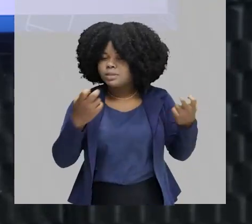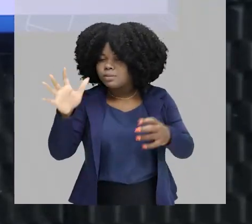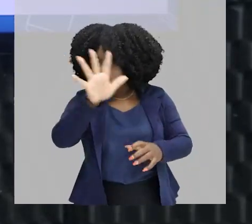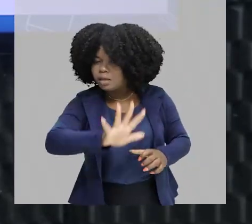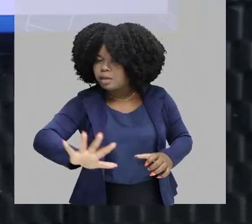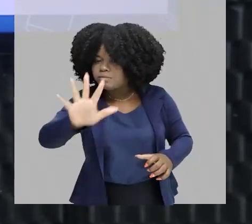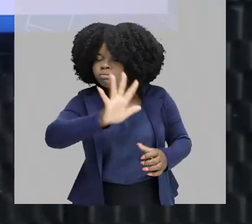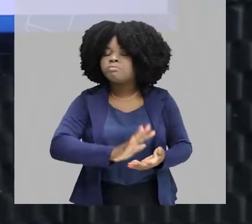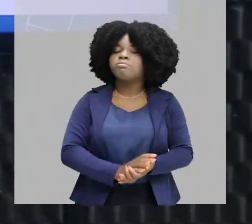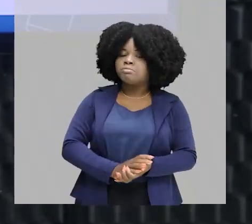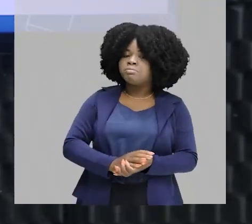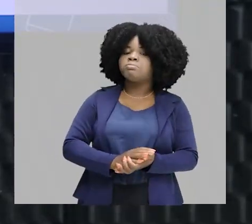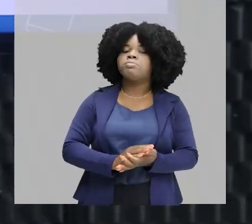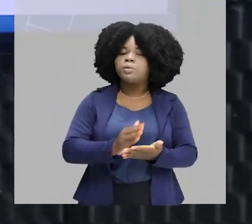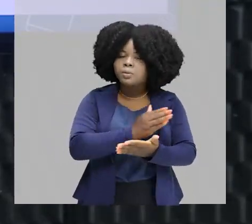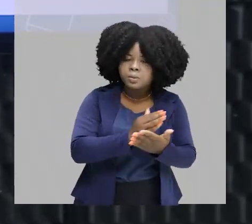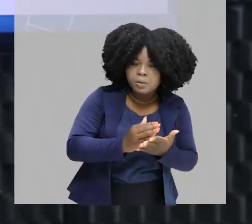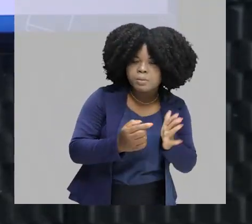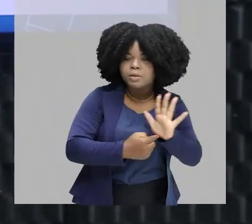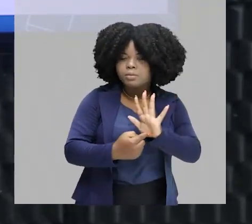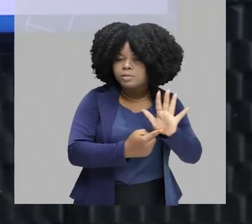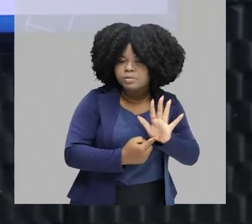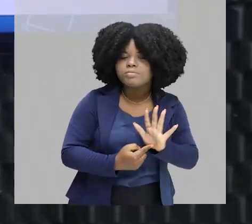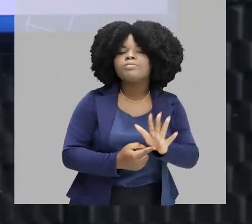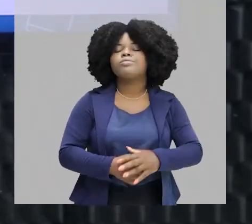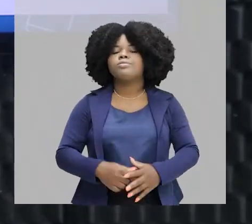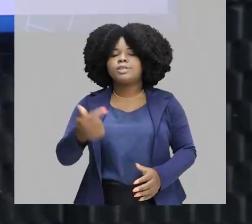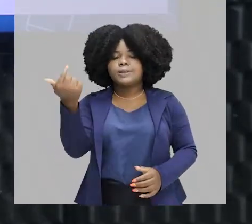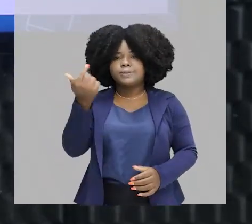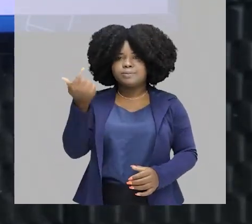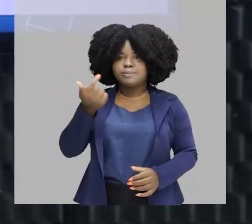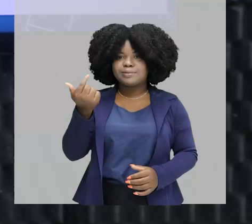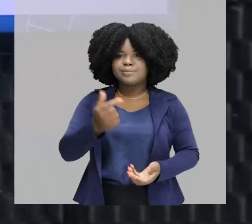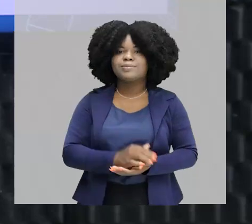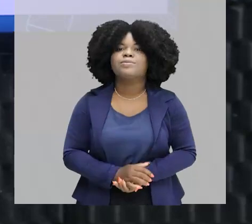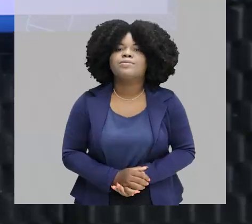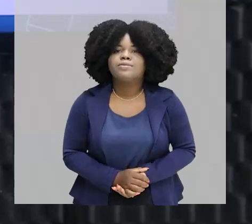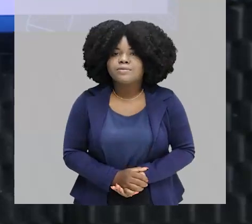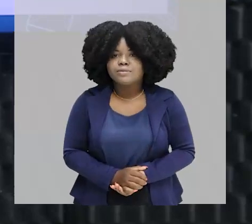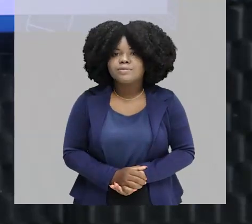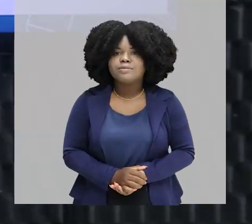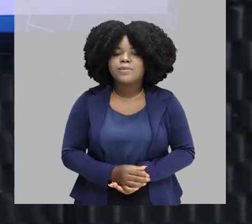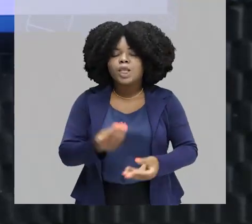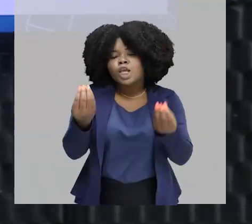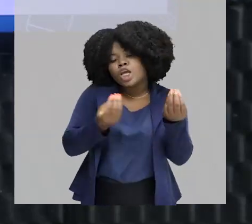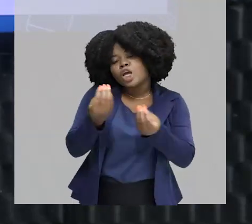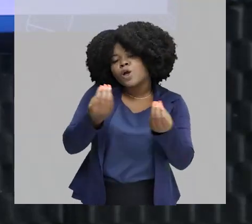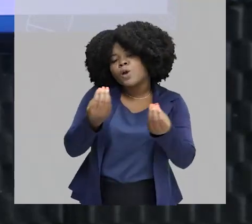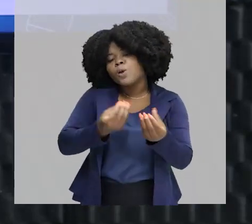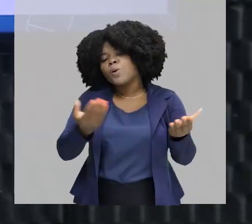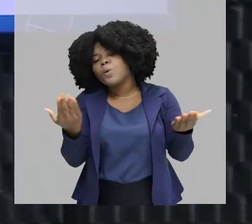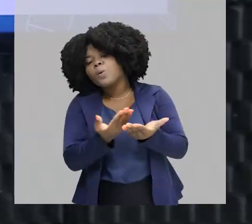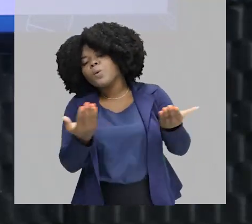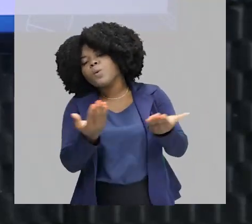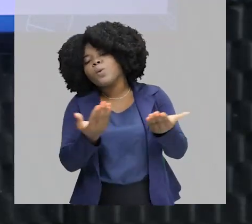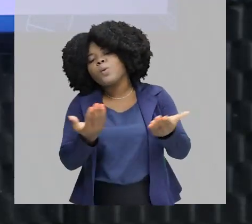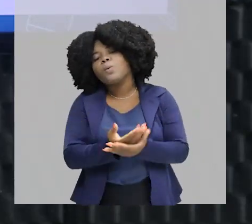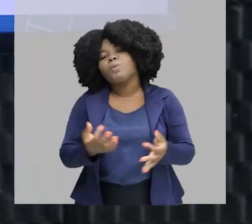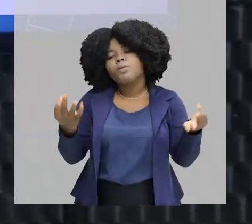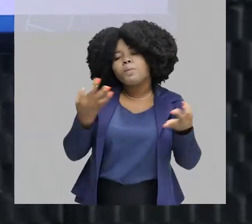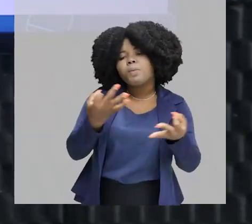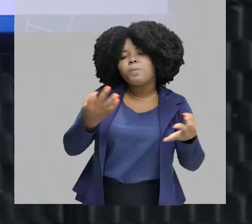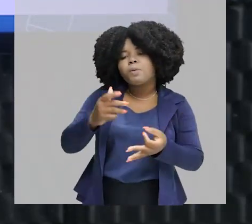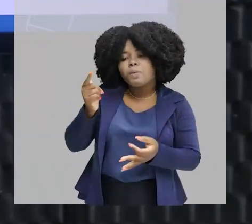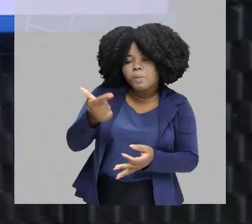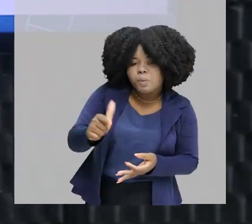assunto, para dar uma introdução e uma apresentação inicial para vocês. Formation, como que o presente perfeito contínuo é